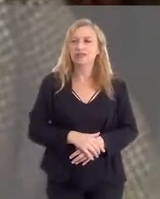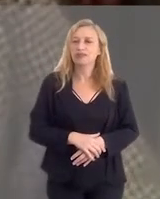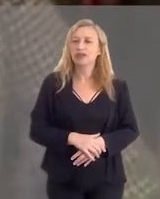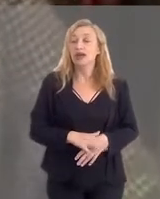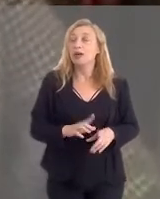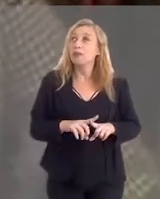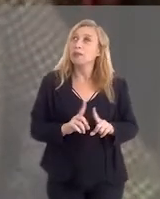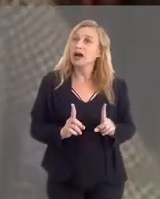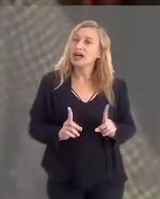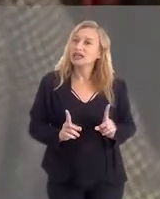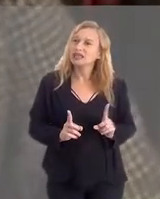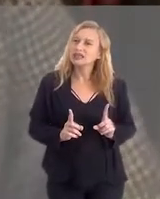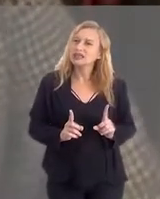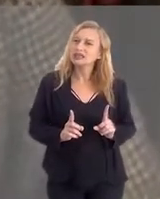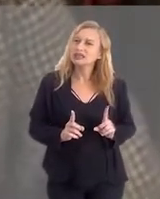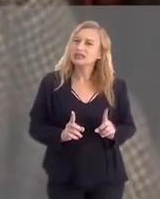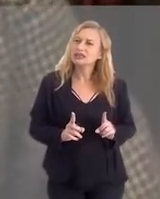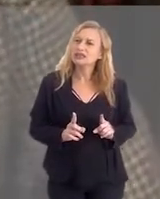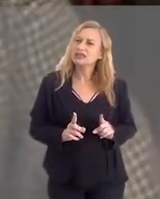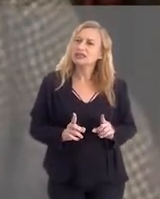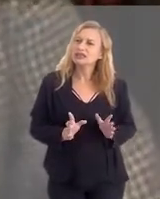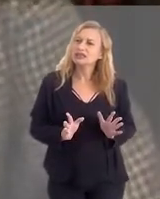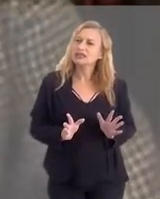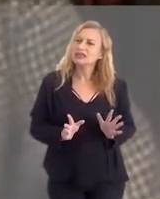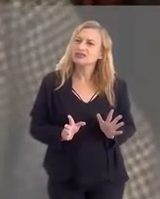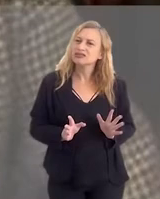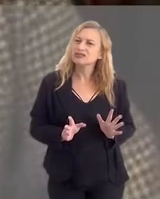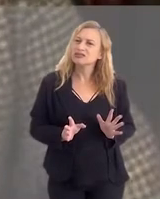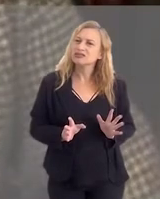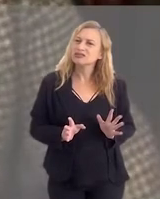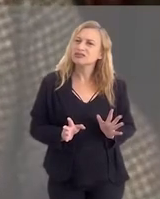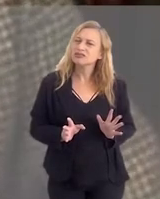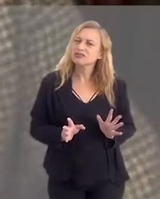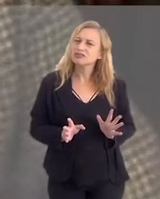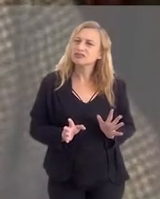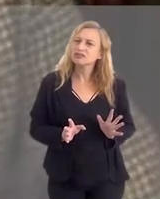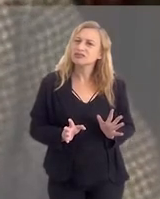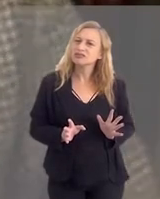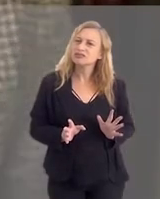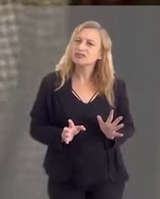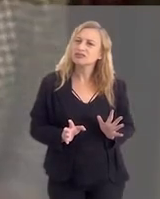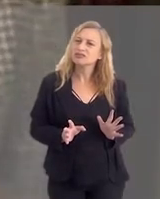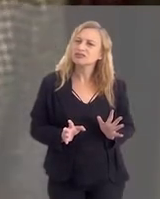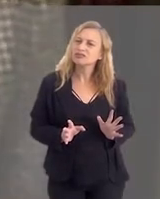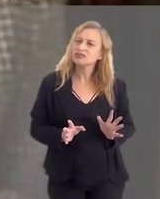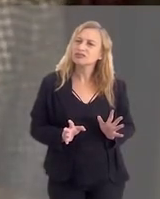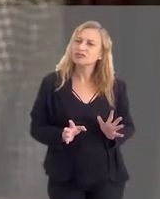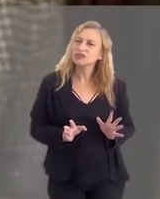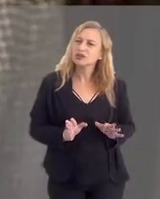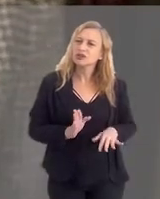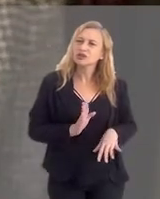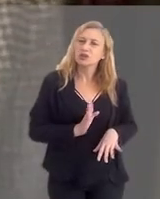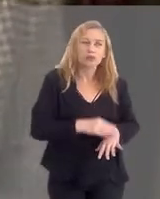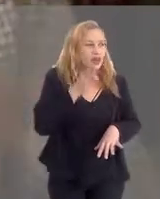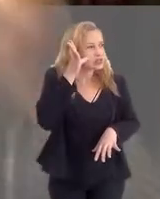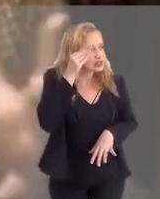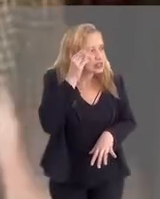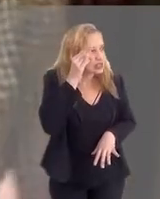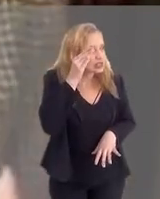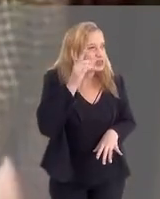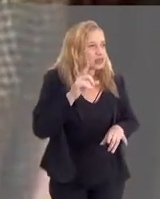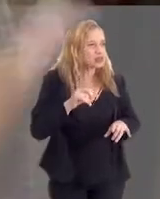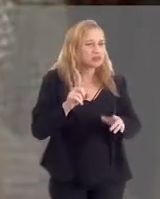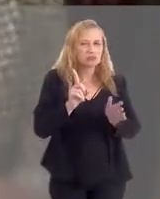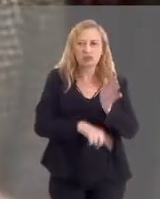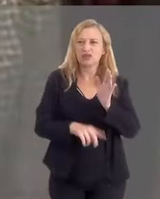muito interessada nisso. Mas isso, ao mesmo tempo que foi quanto mais